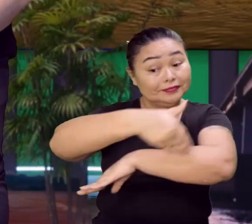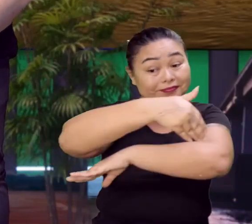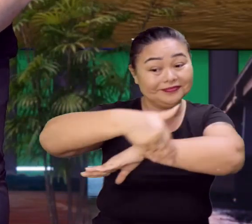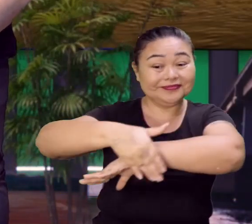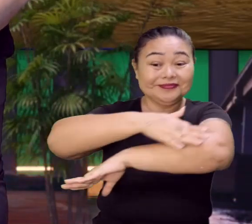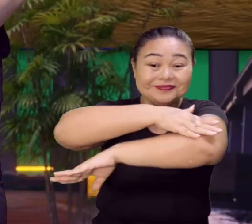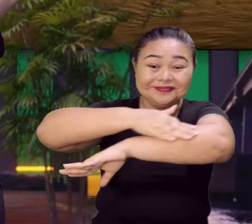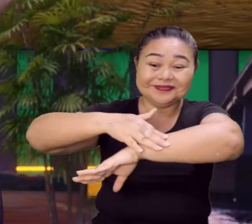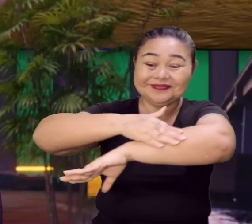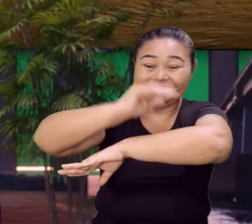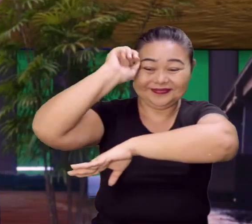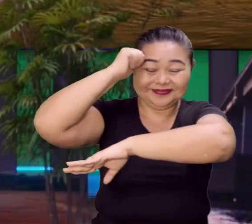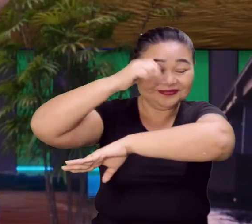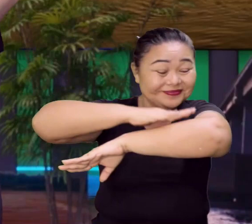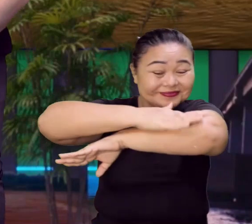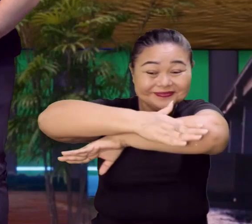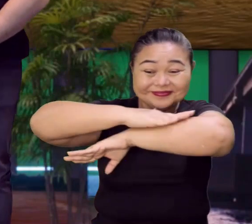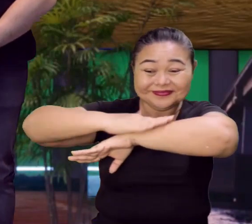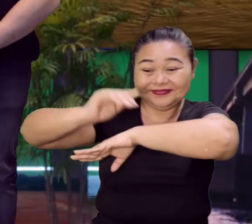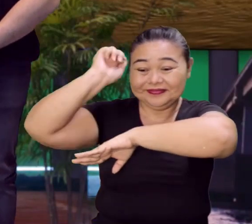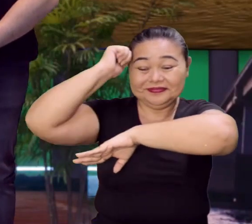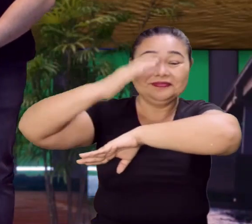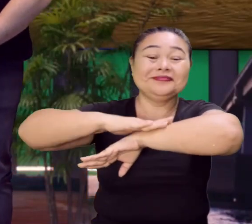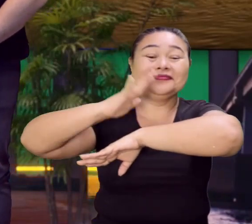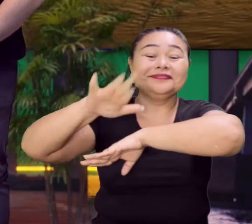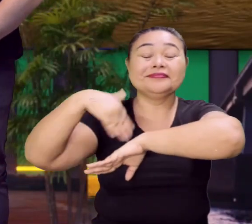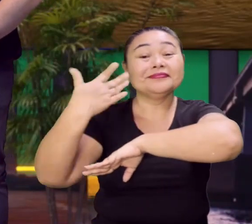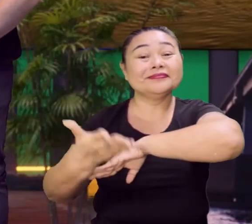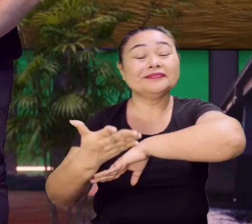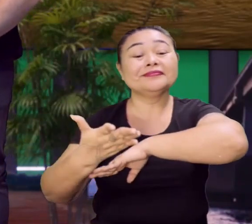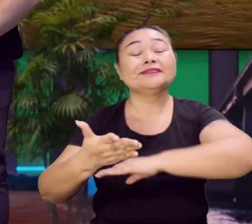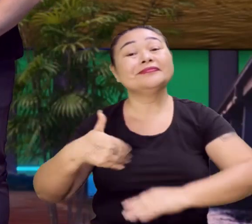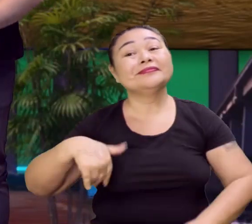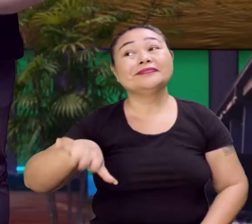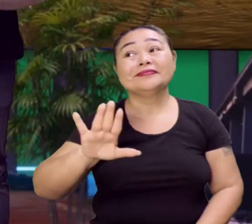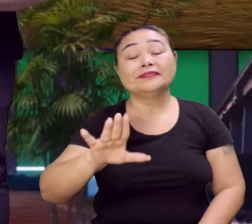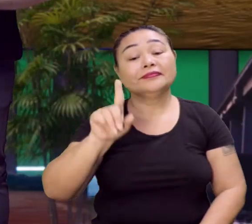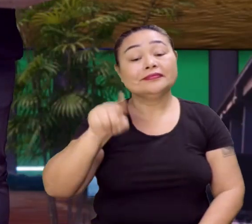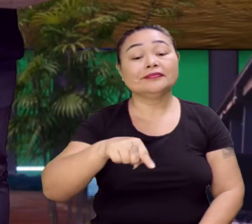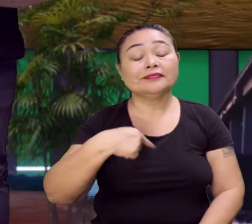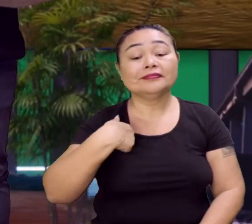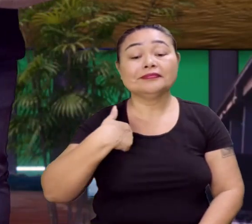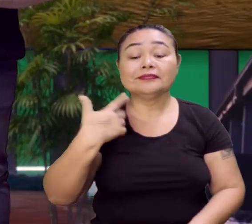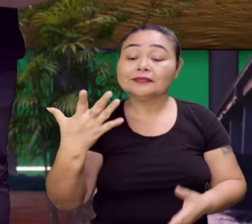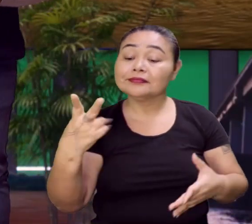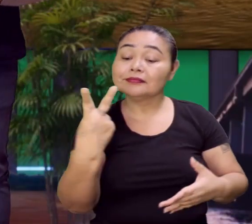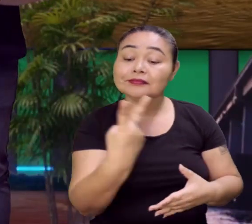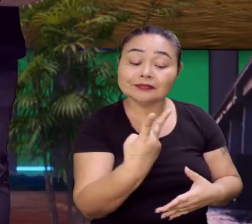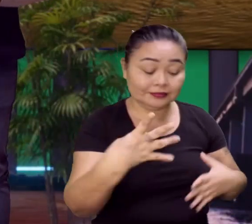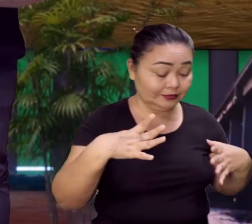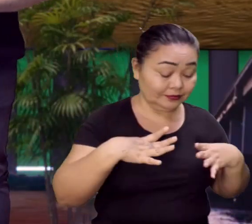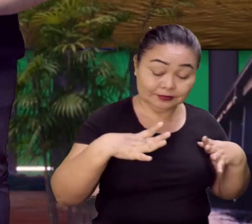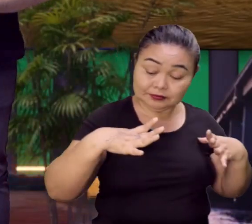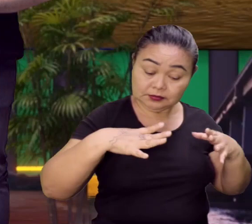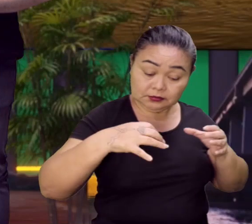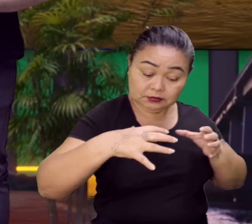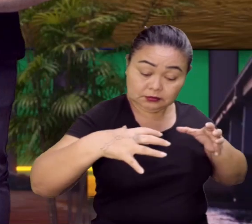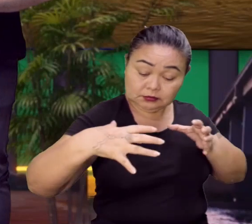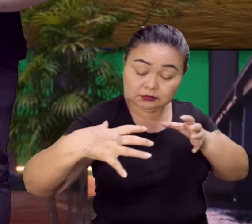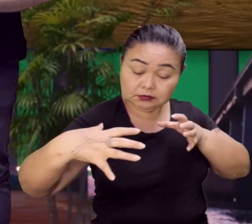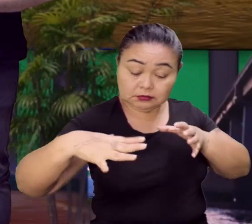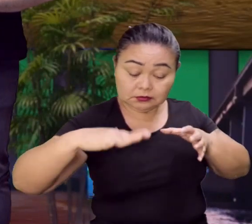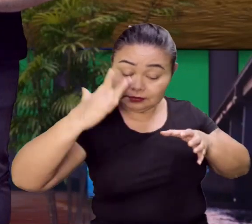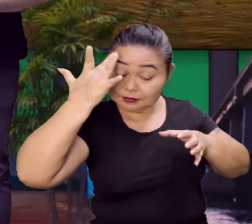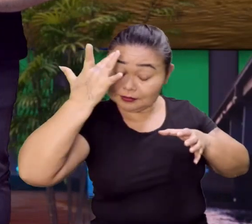né? Exatamente. Então é isso, queridos. Então é isso, é quando duas cidades crescem de tal forma que não